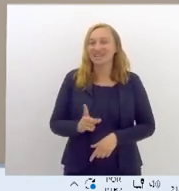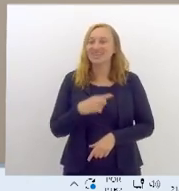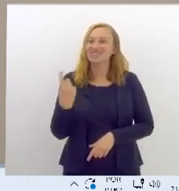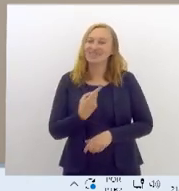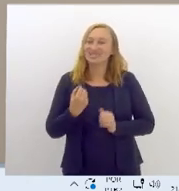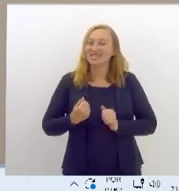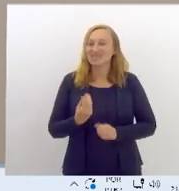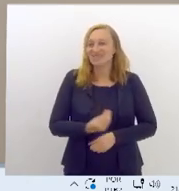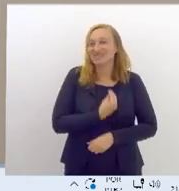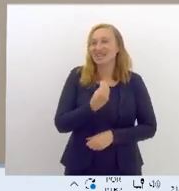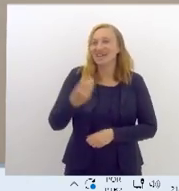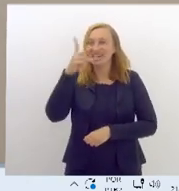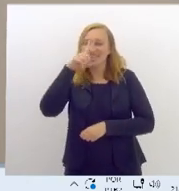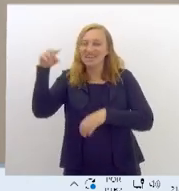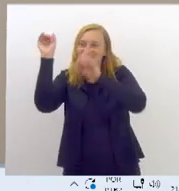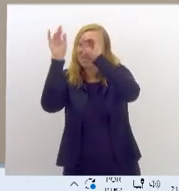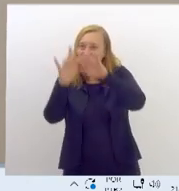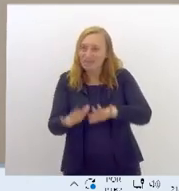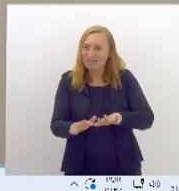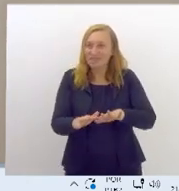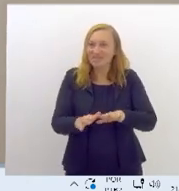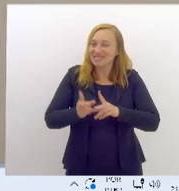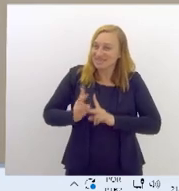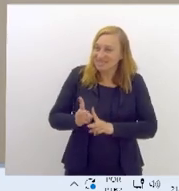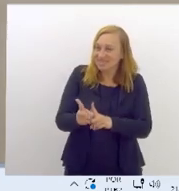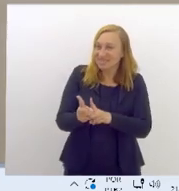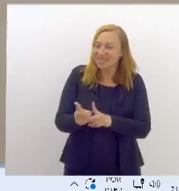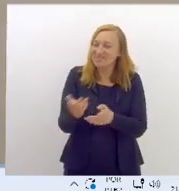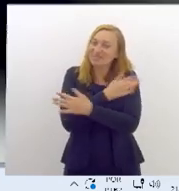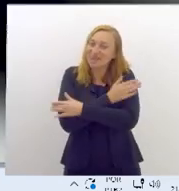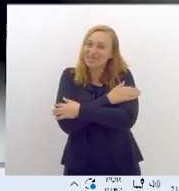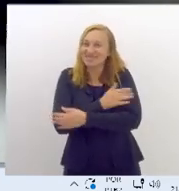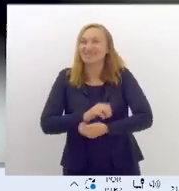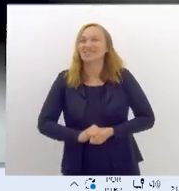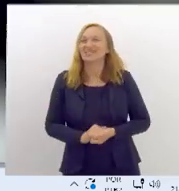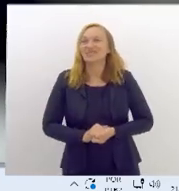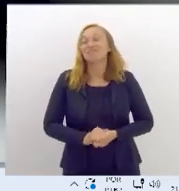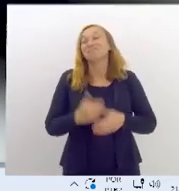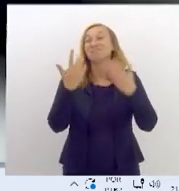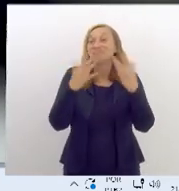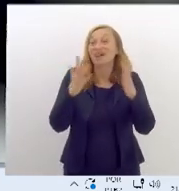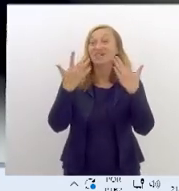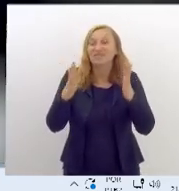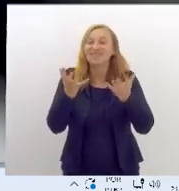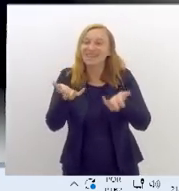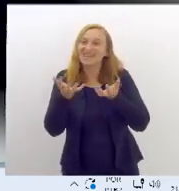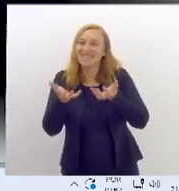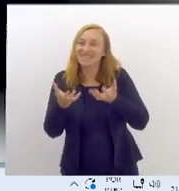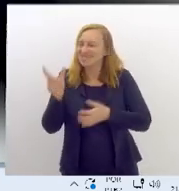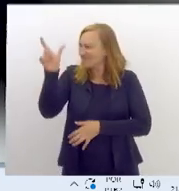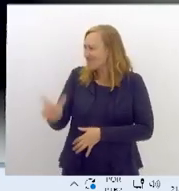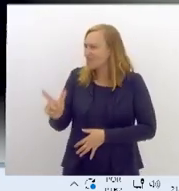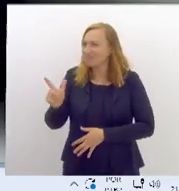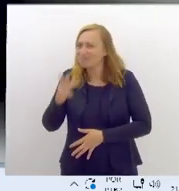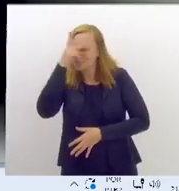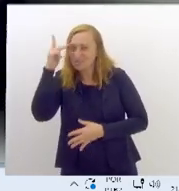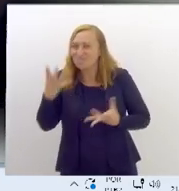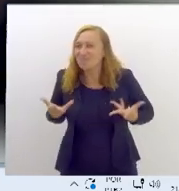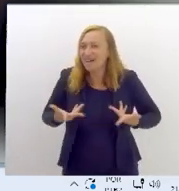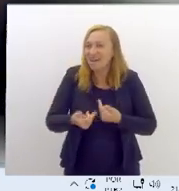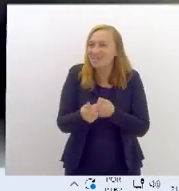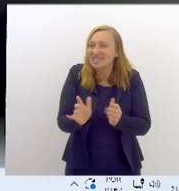vidas que Deus te abençoe vamos seguir um abraço queria te parabenizar por ser essa pessoa sensível